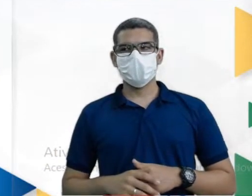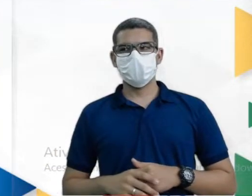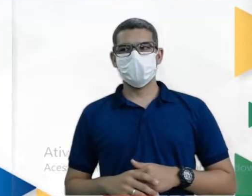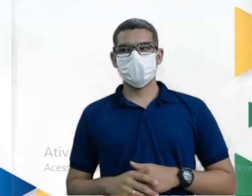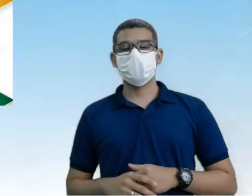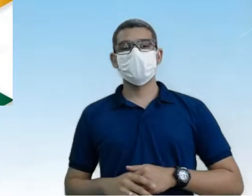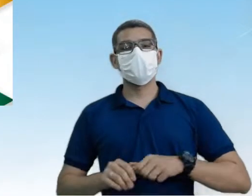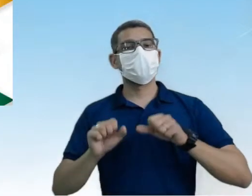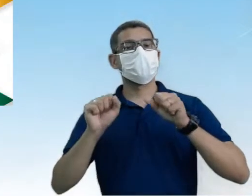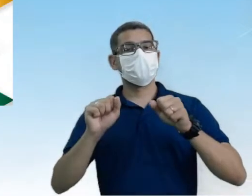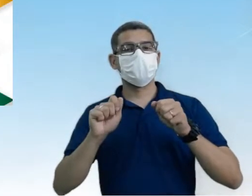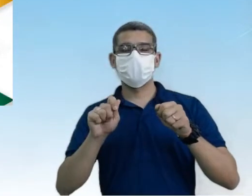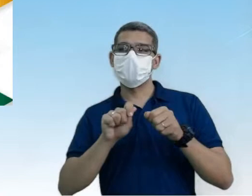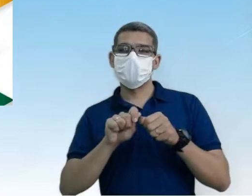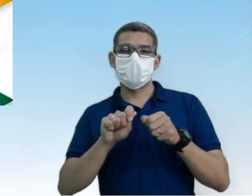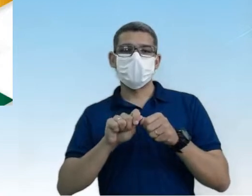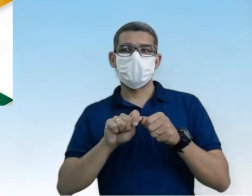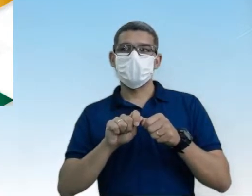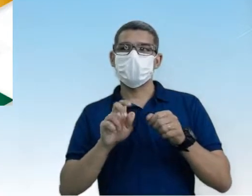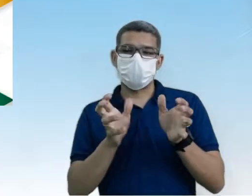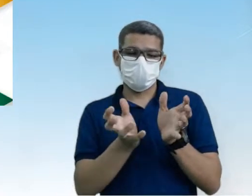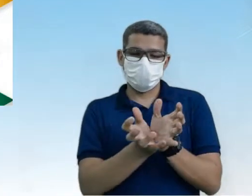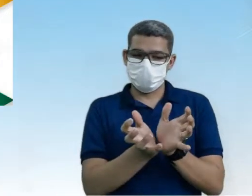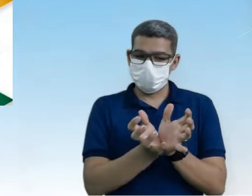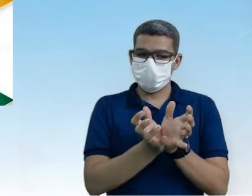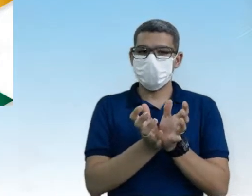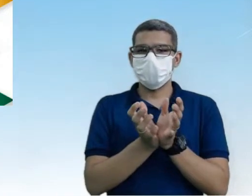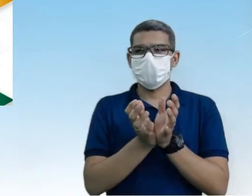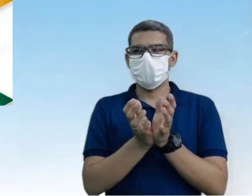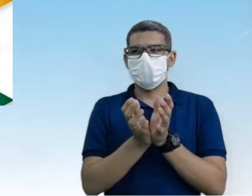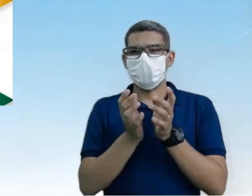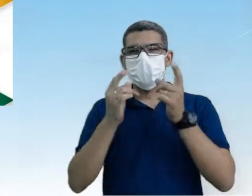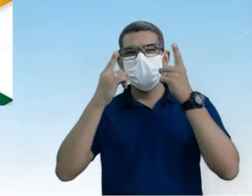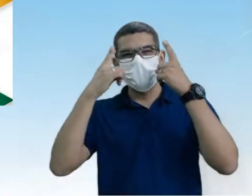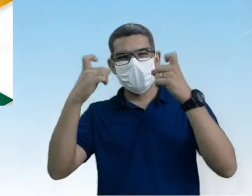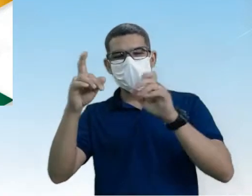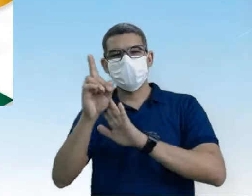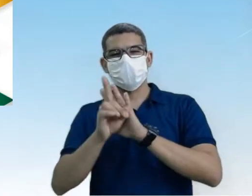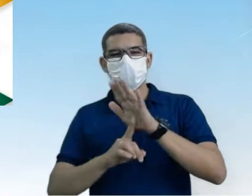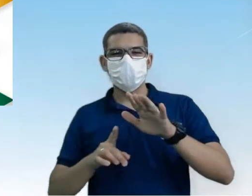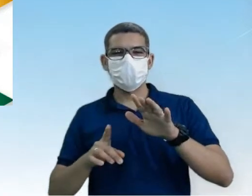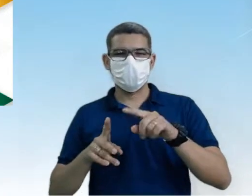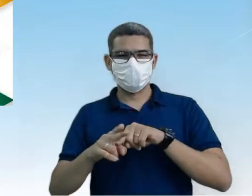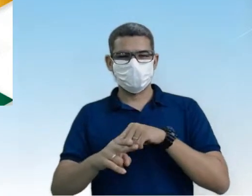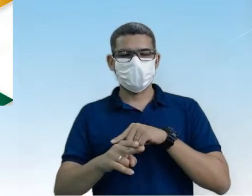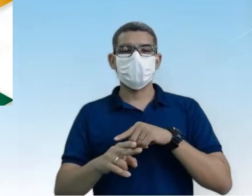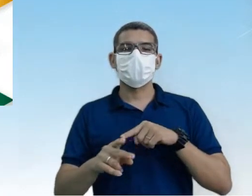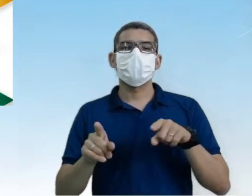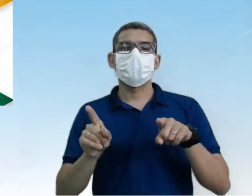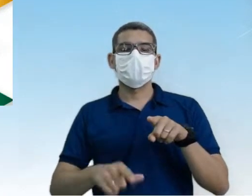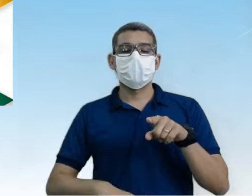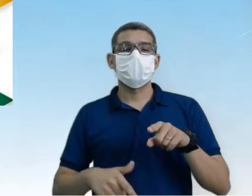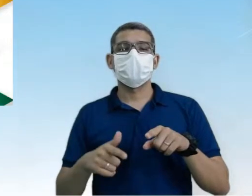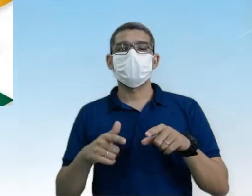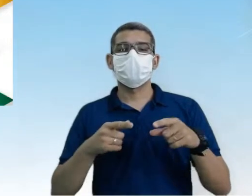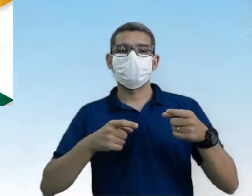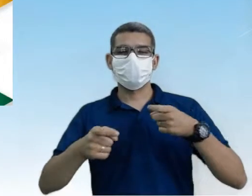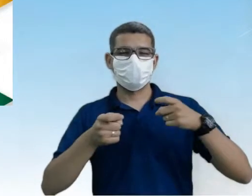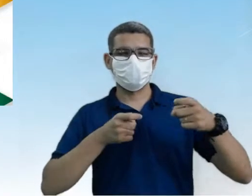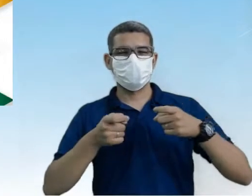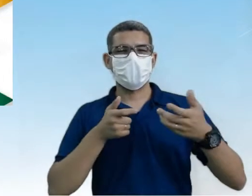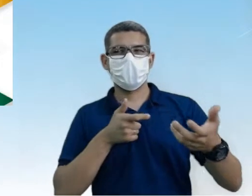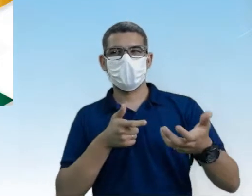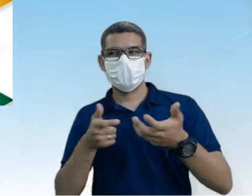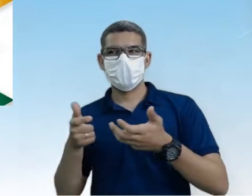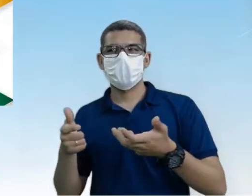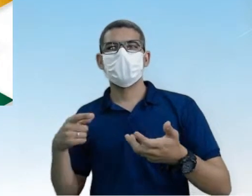podem fazer parte, infelizmente, de um grupo com muitas violações dos direitos humanos e, claro, conflitos armados, como é o